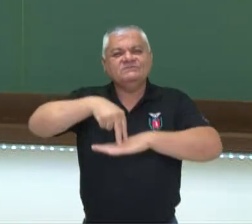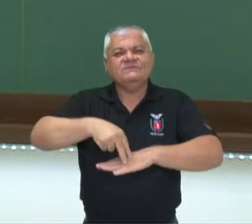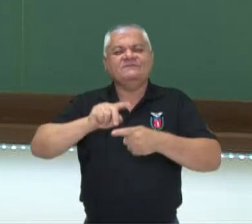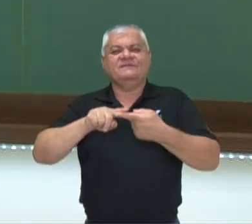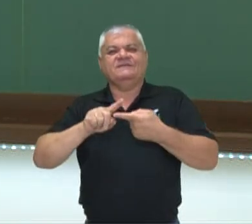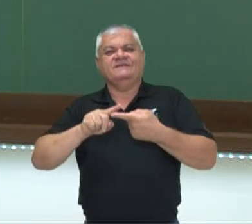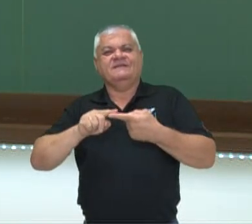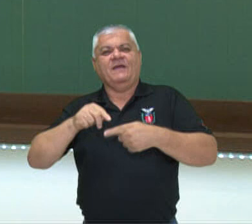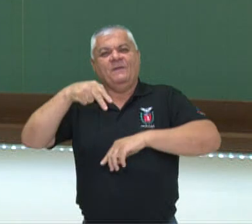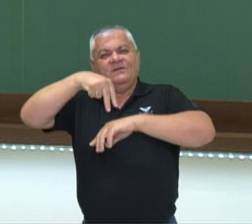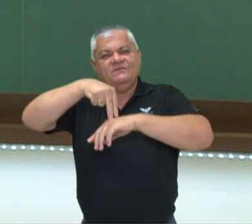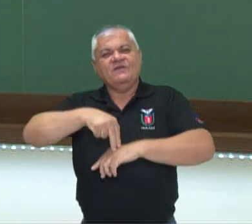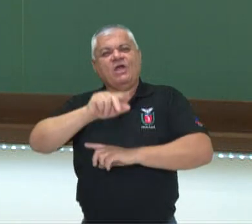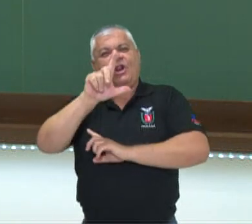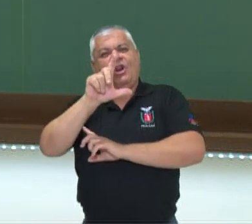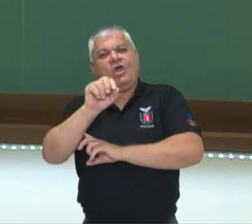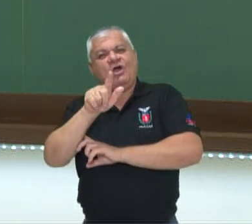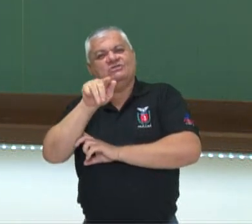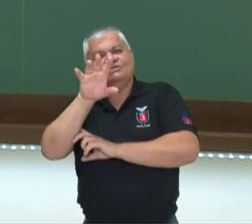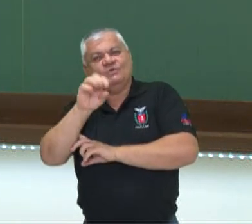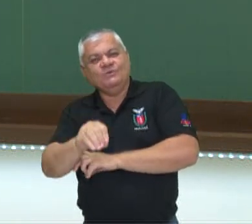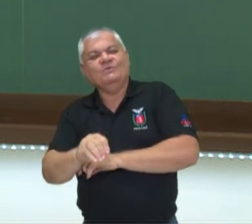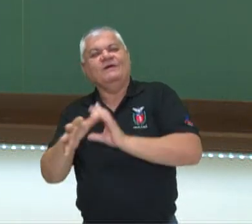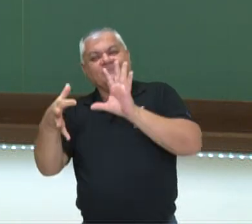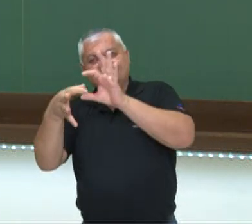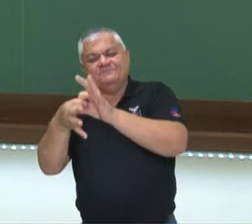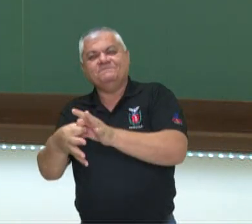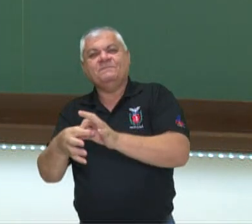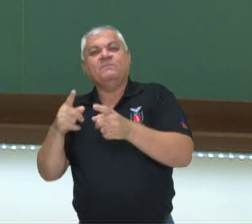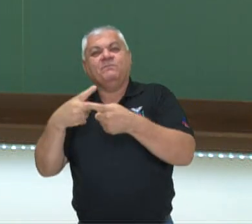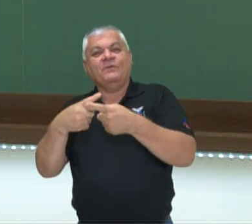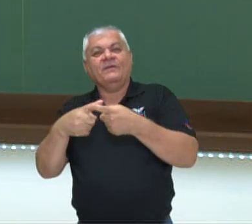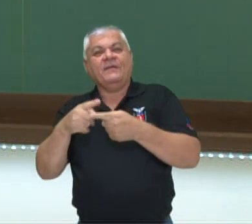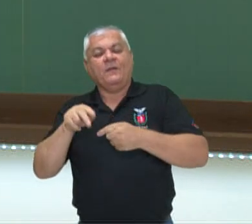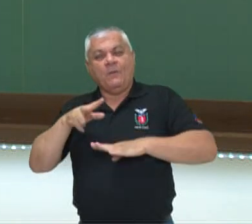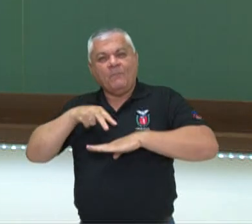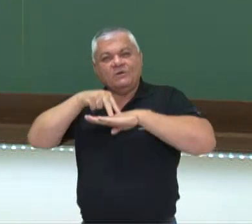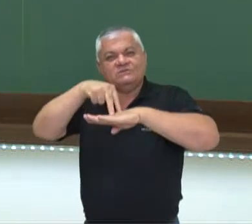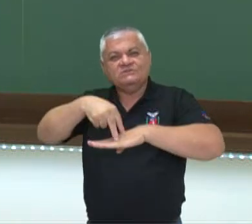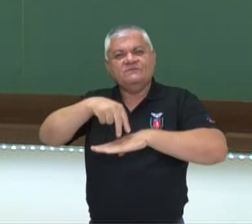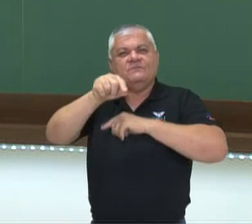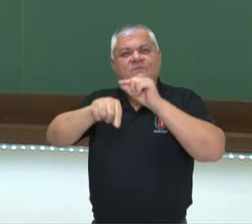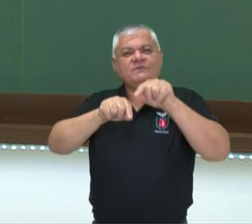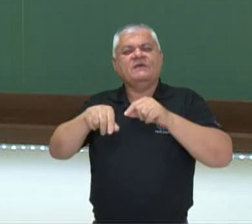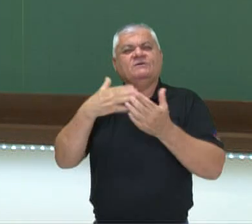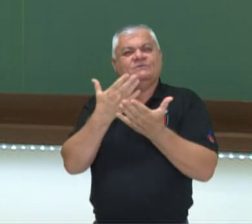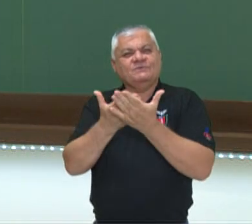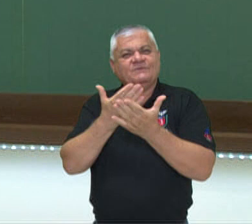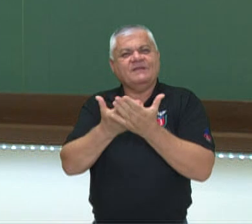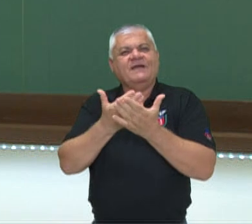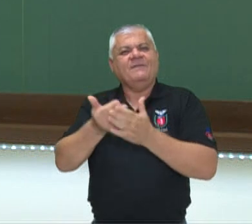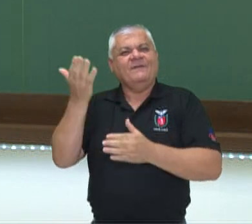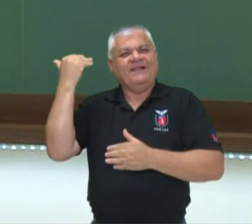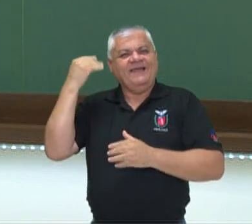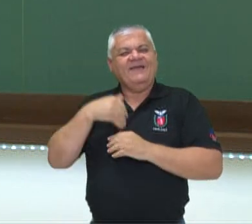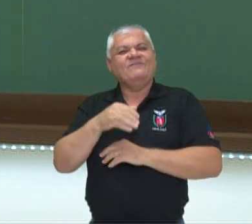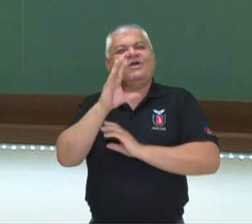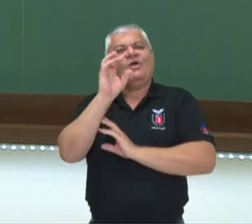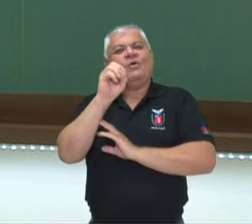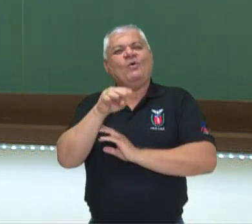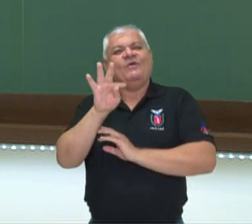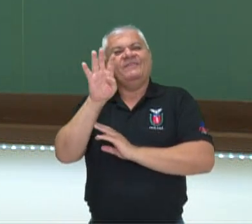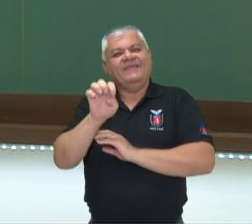Eles acabam atrelando aquele positivismo lá que nós estudamos com o Comte,